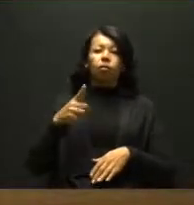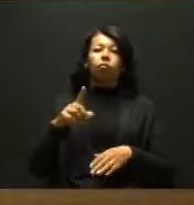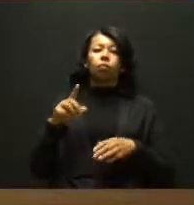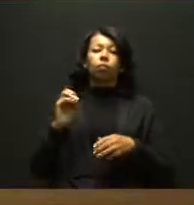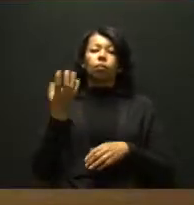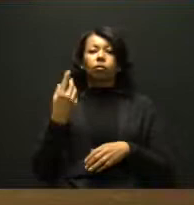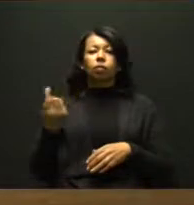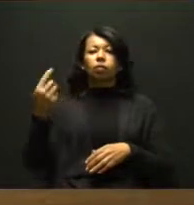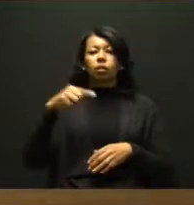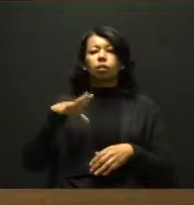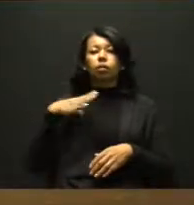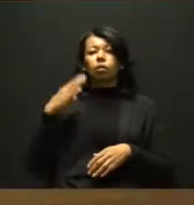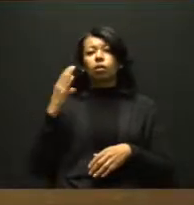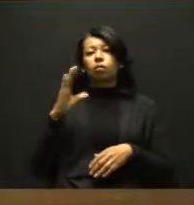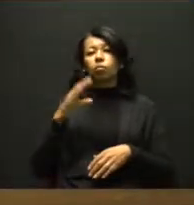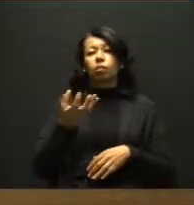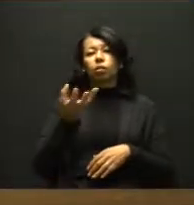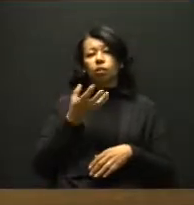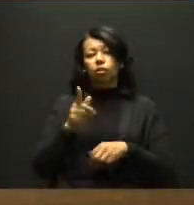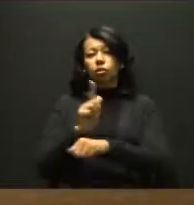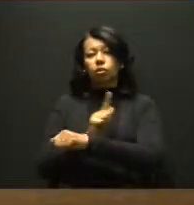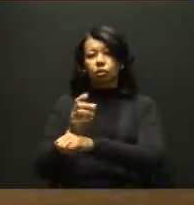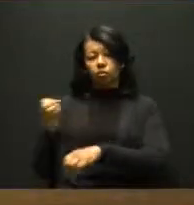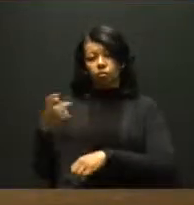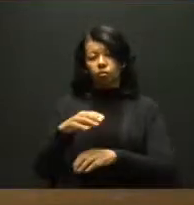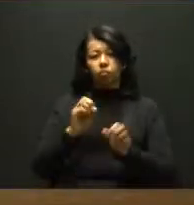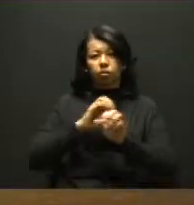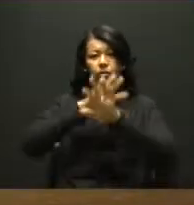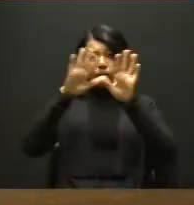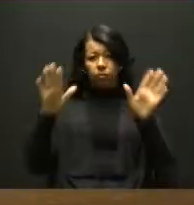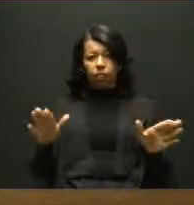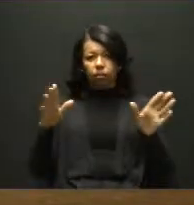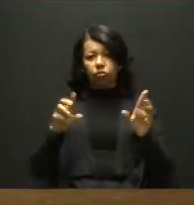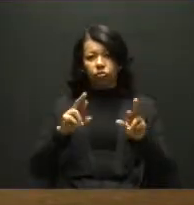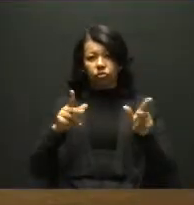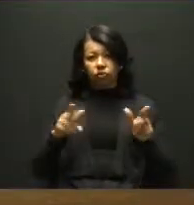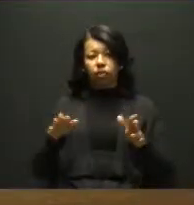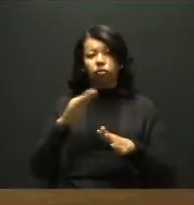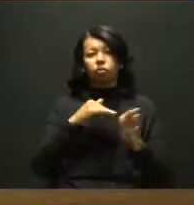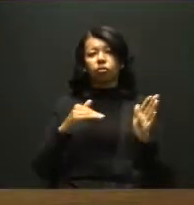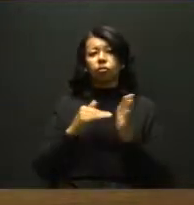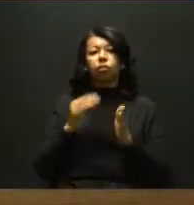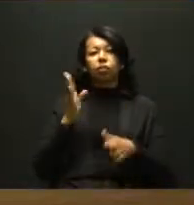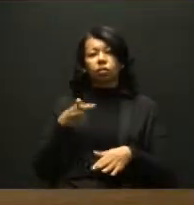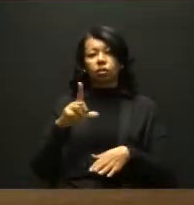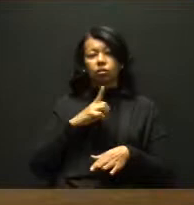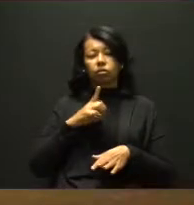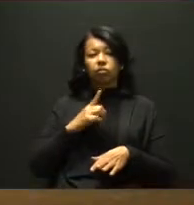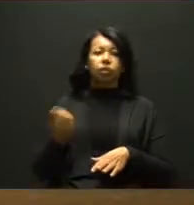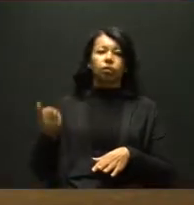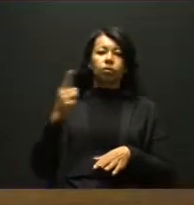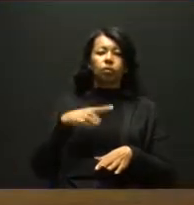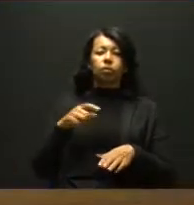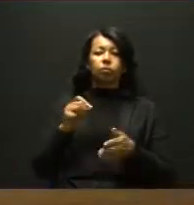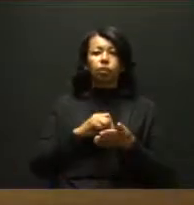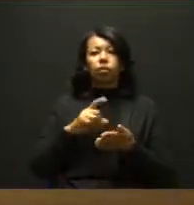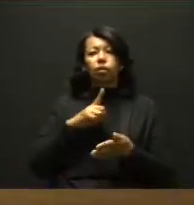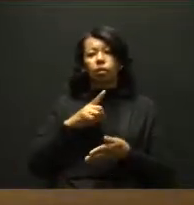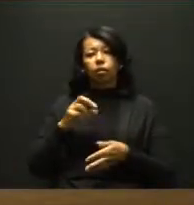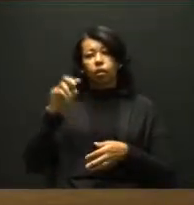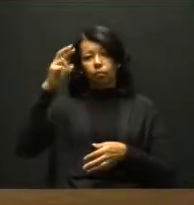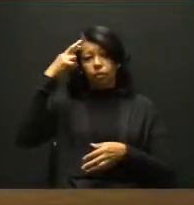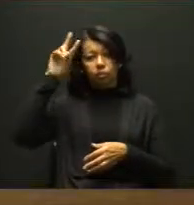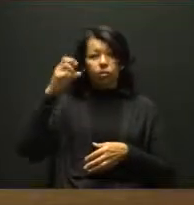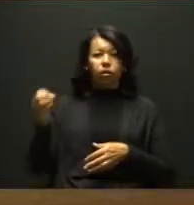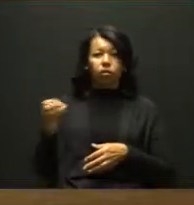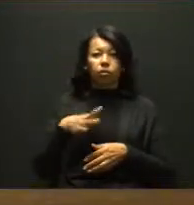acontece em cubatão já que quer uma gestão nova transparente e diferente de todas as que passaram a escrever uma história nova na cidade eles têm